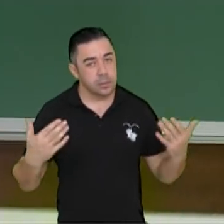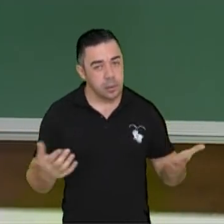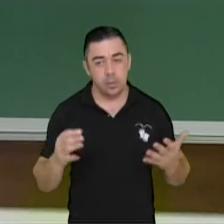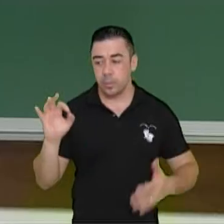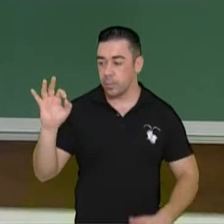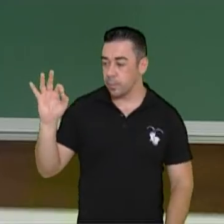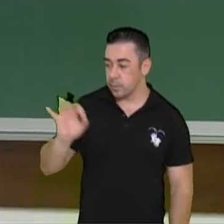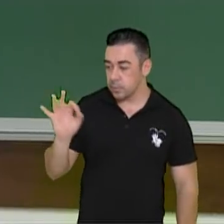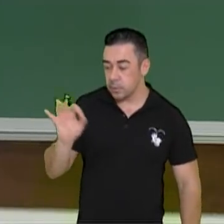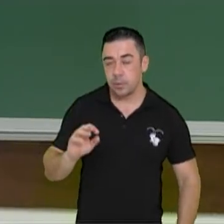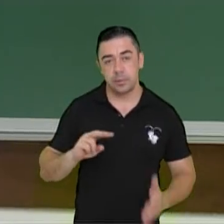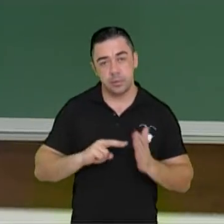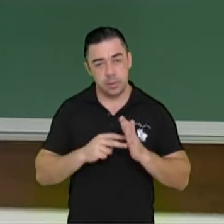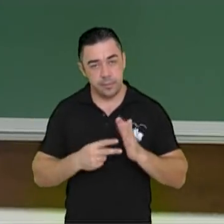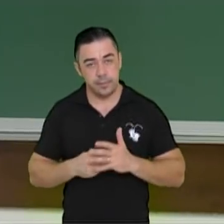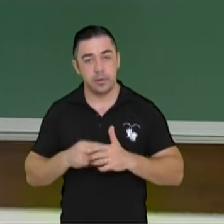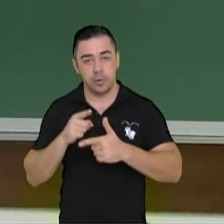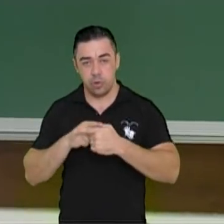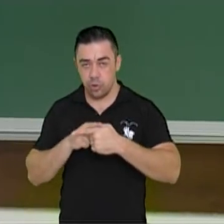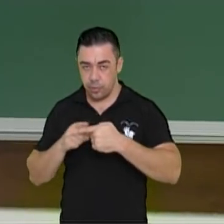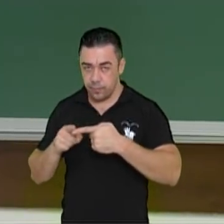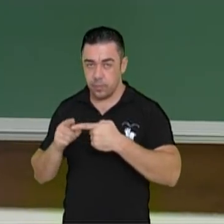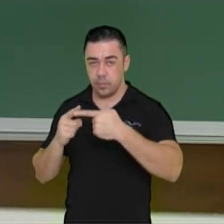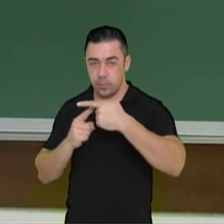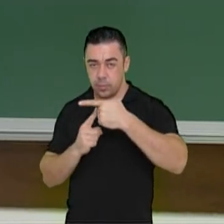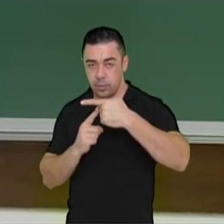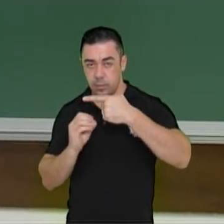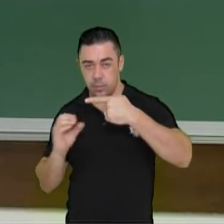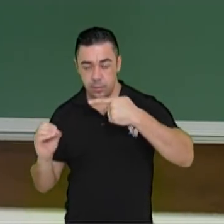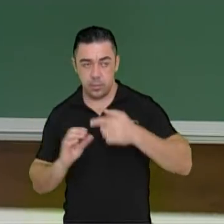é dividir por 100. Então, olhem lá, ó.